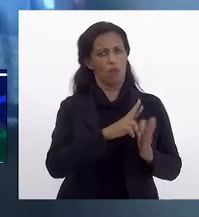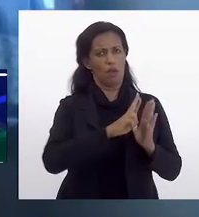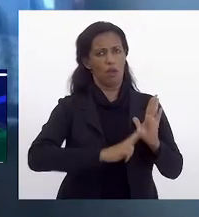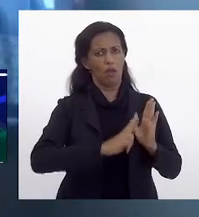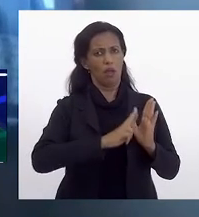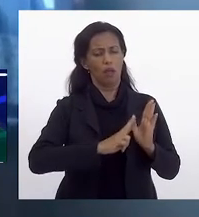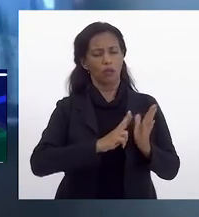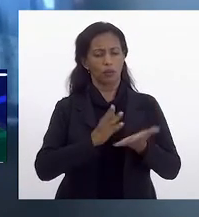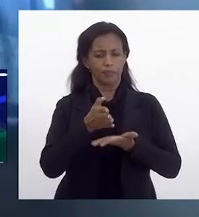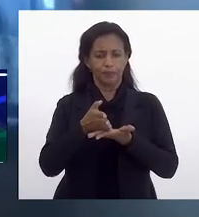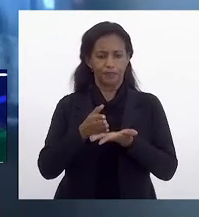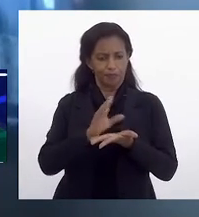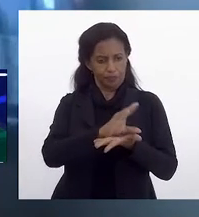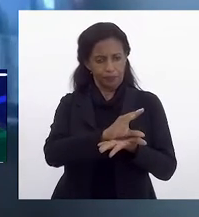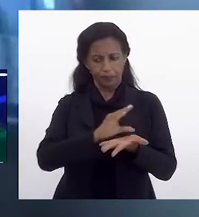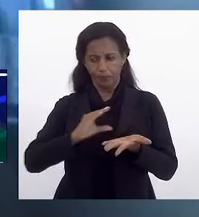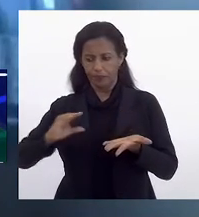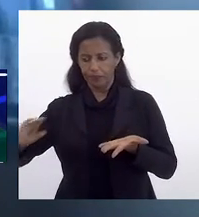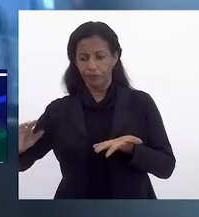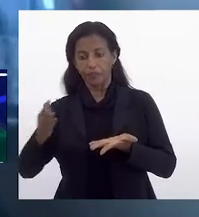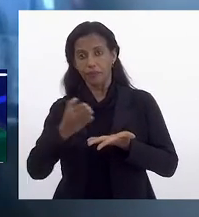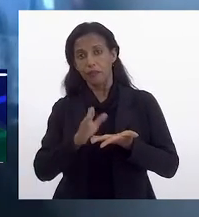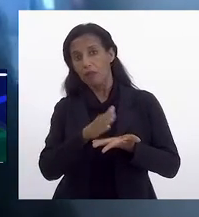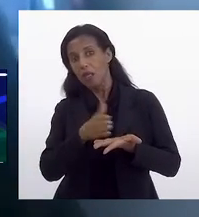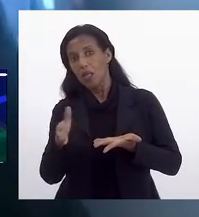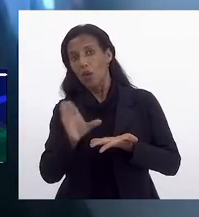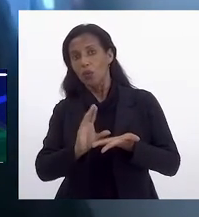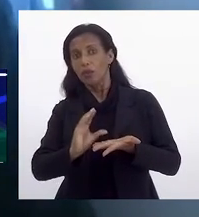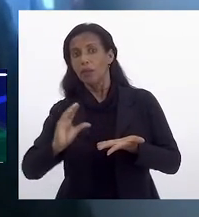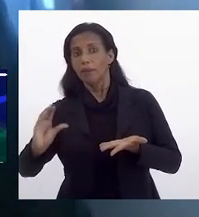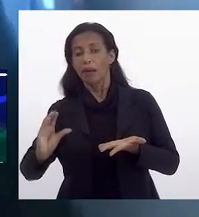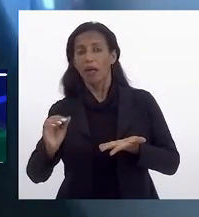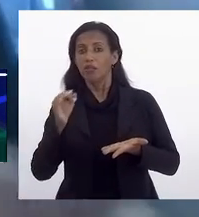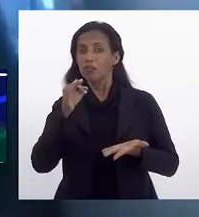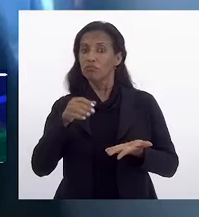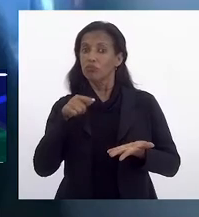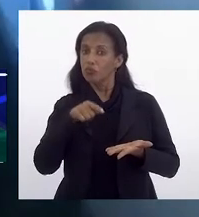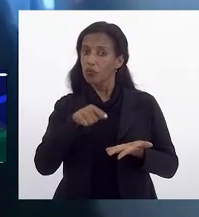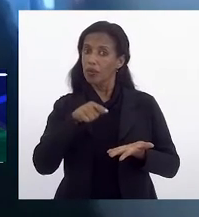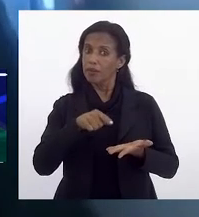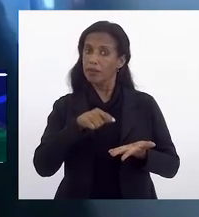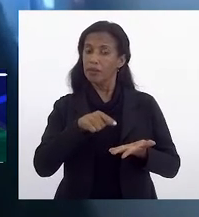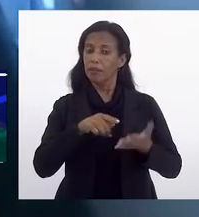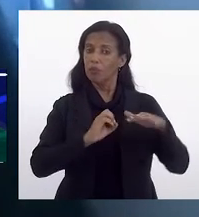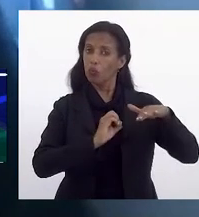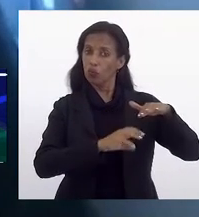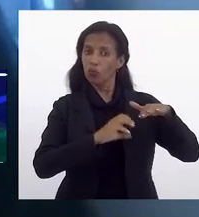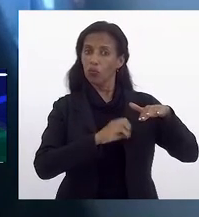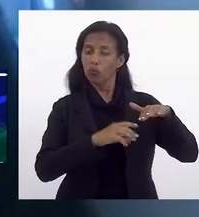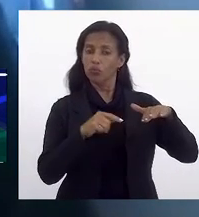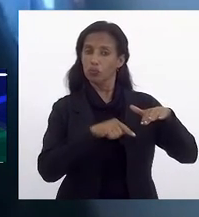foi bancada com recursos exatamente